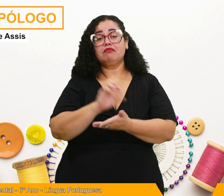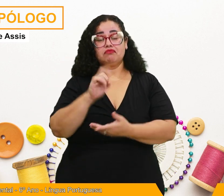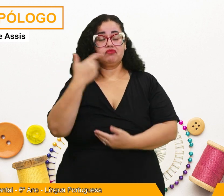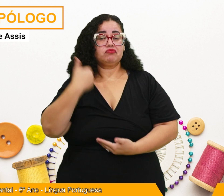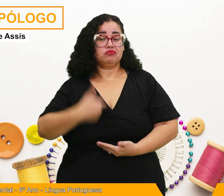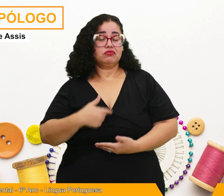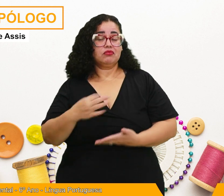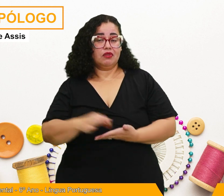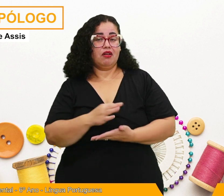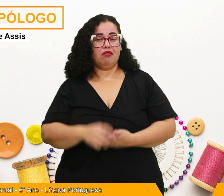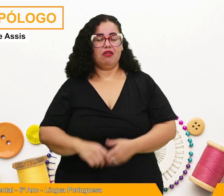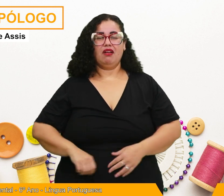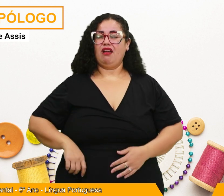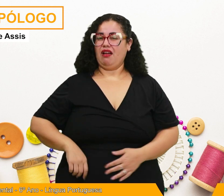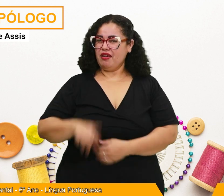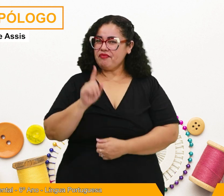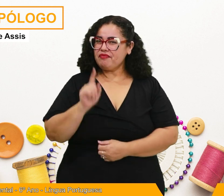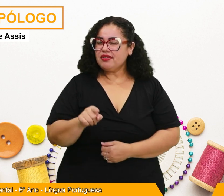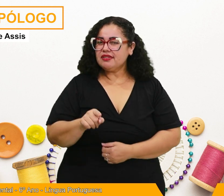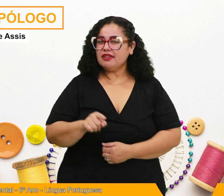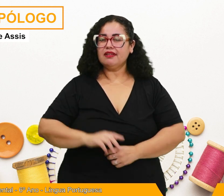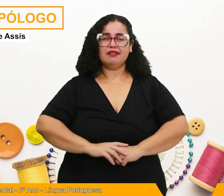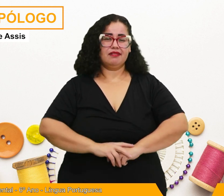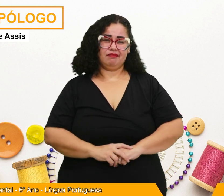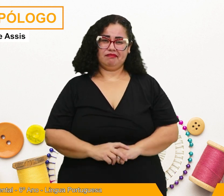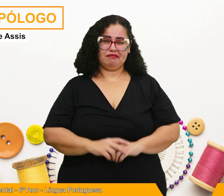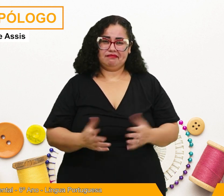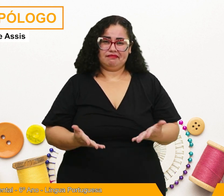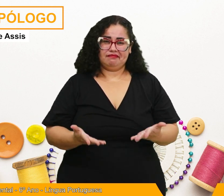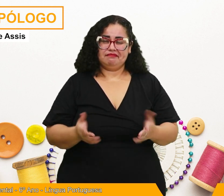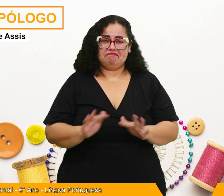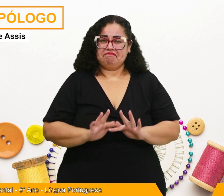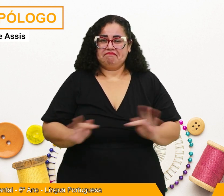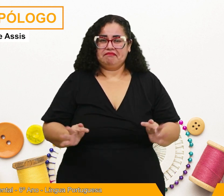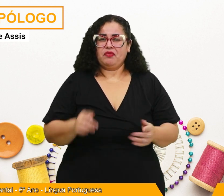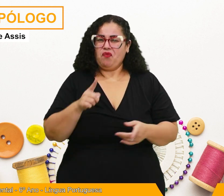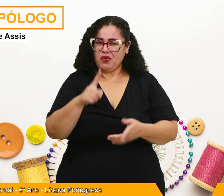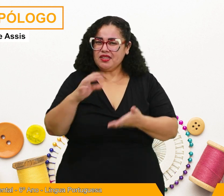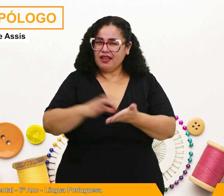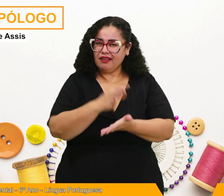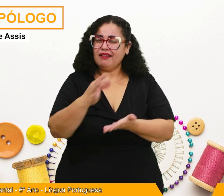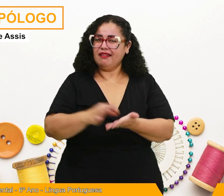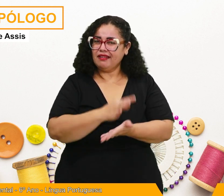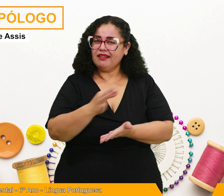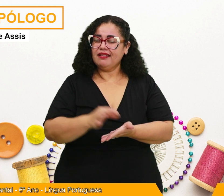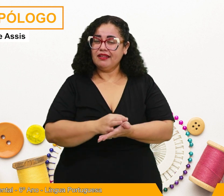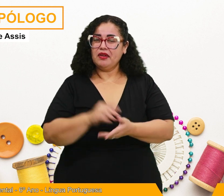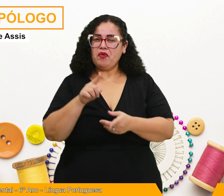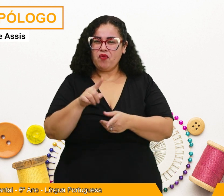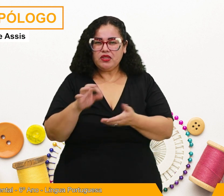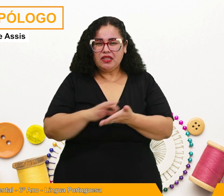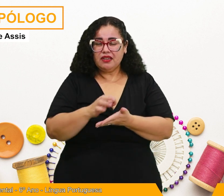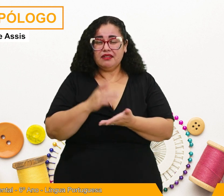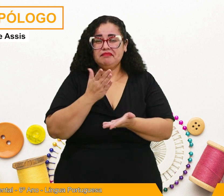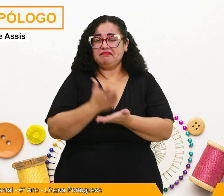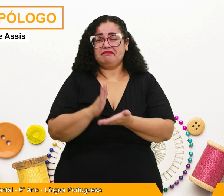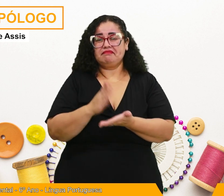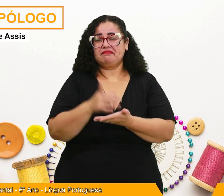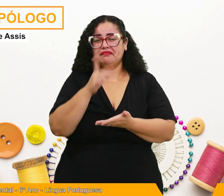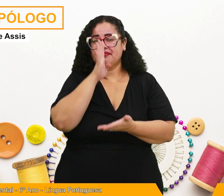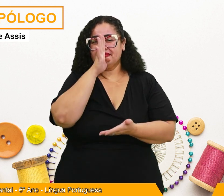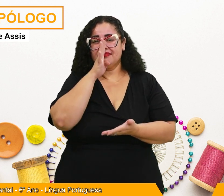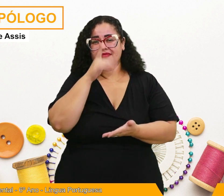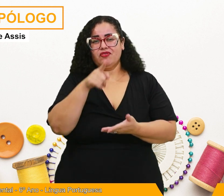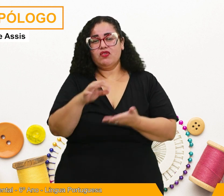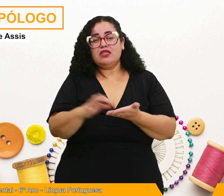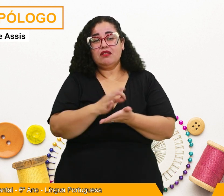eu? Você? Esta agora é melhor. Você é que os cose? Você ignora que